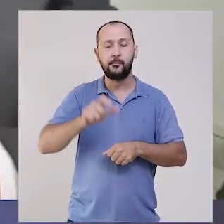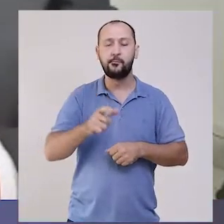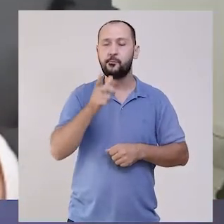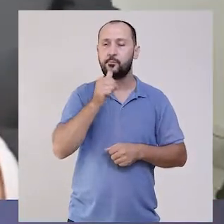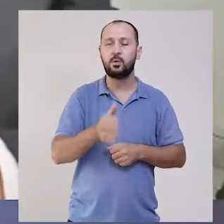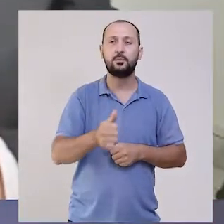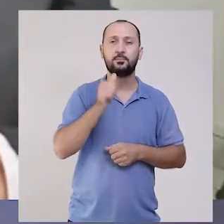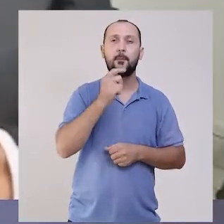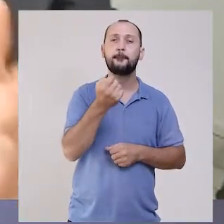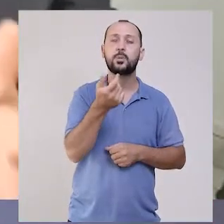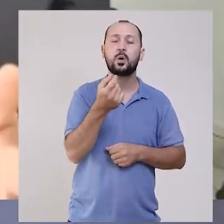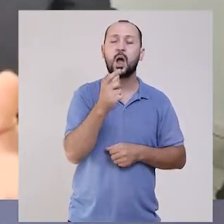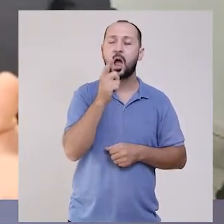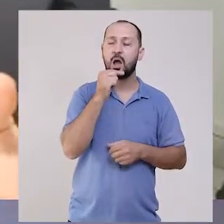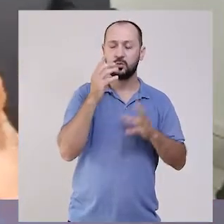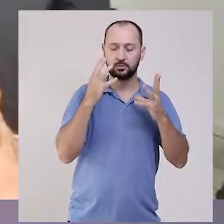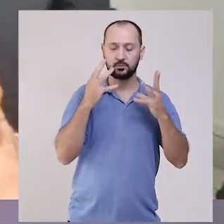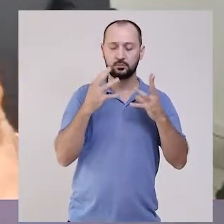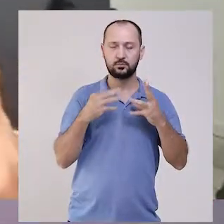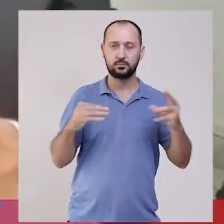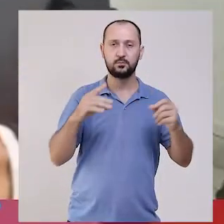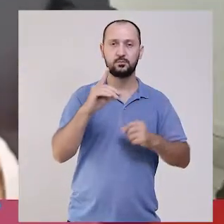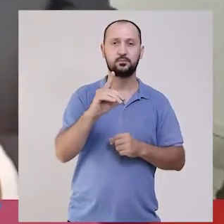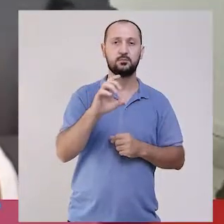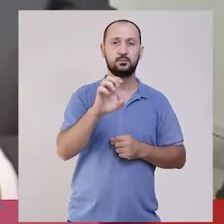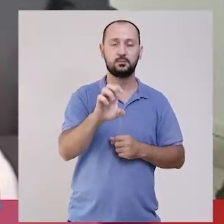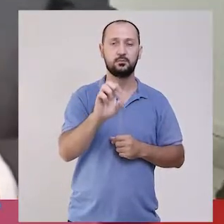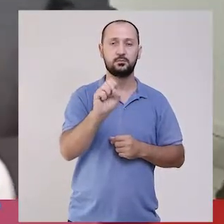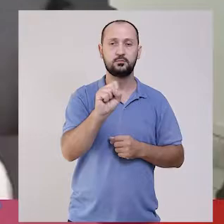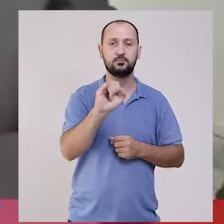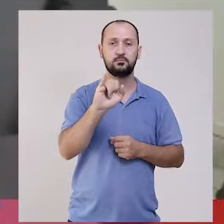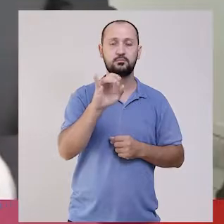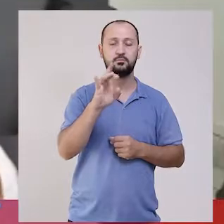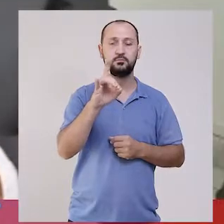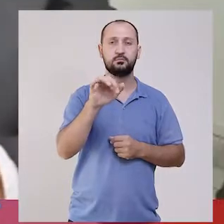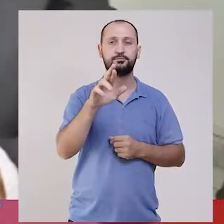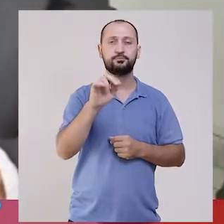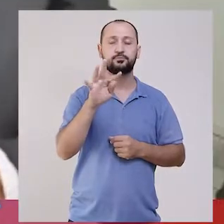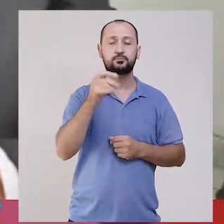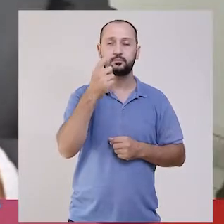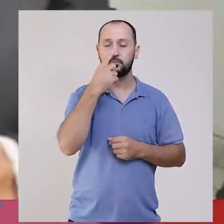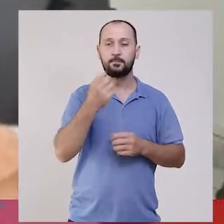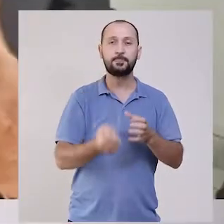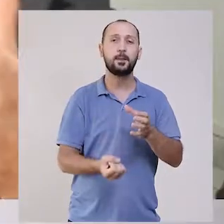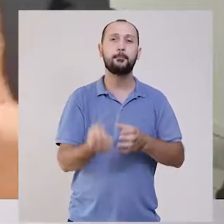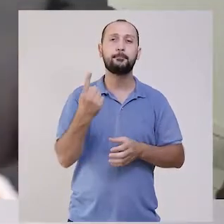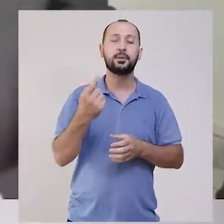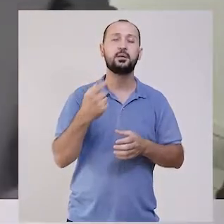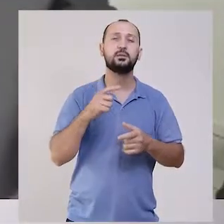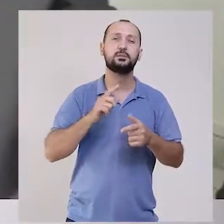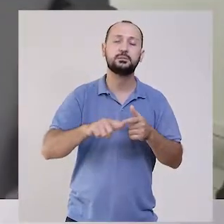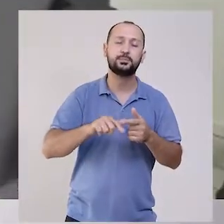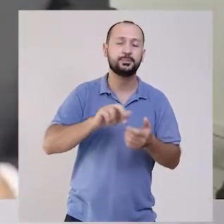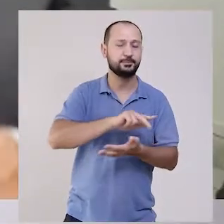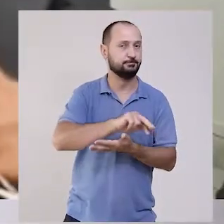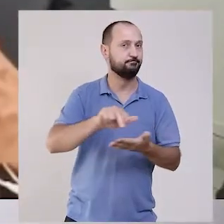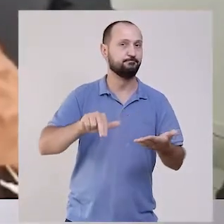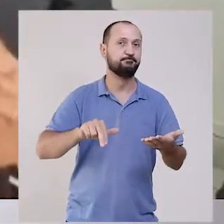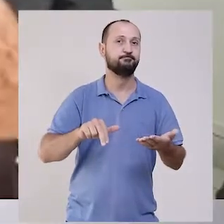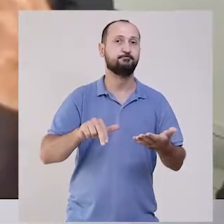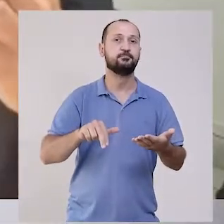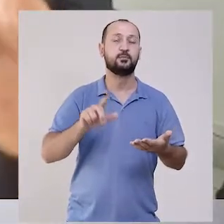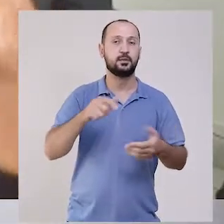Quando a pessoa bebe pouca água, desidrata. A desidratação favorece o aparecimento de infecções.